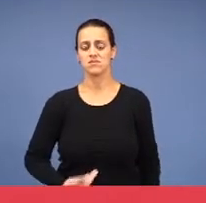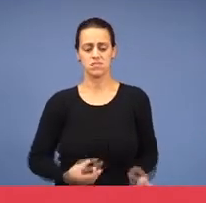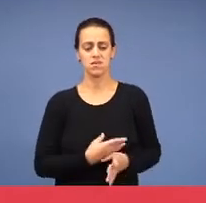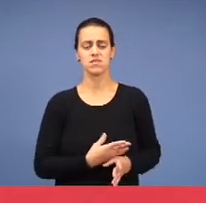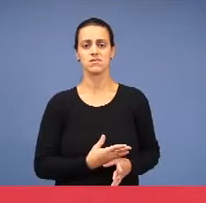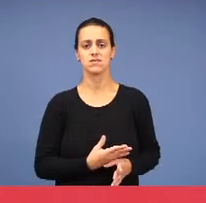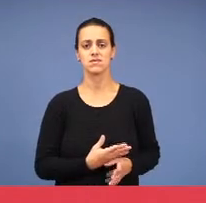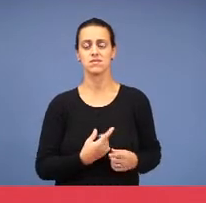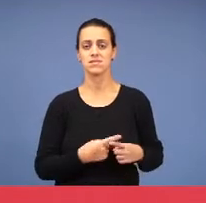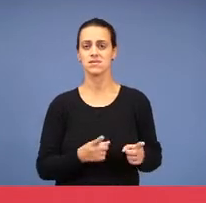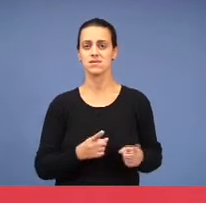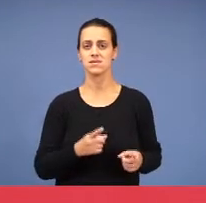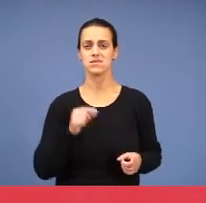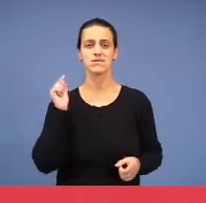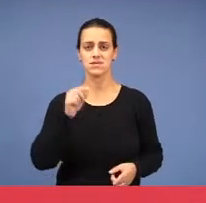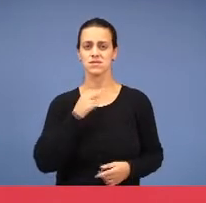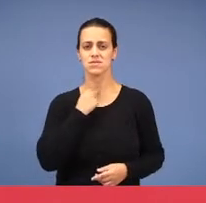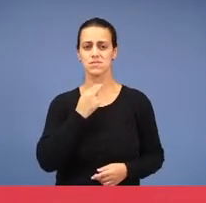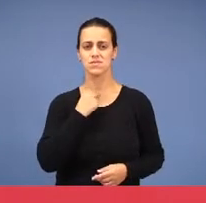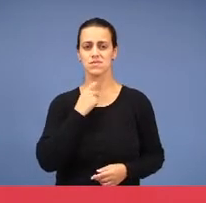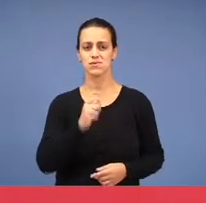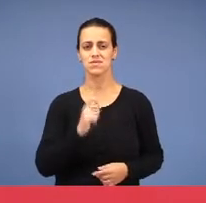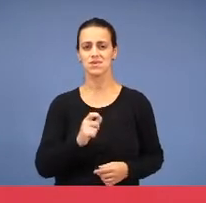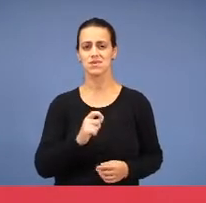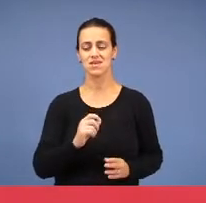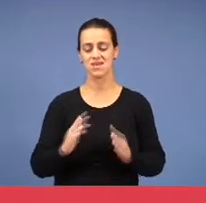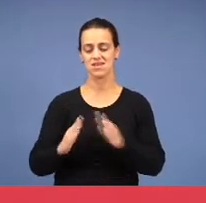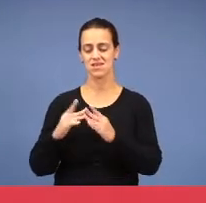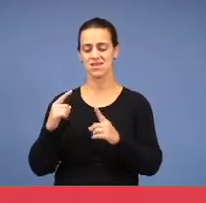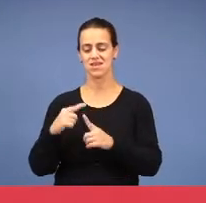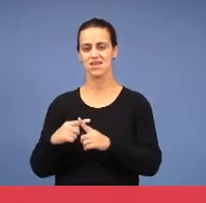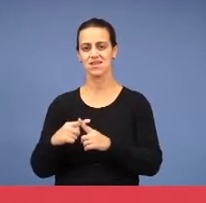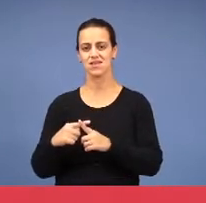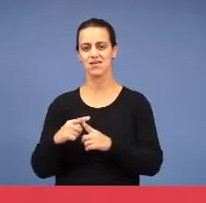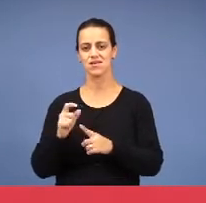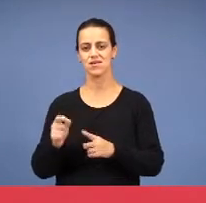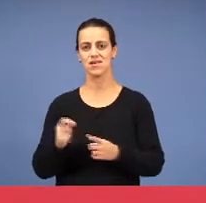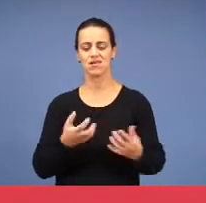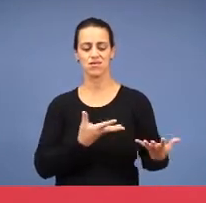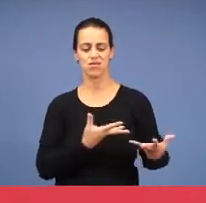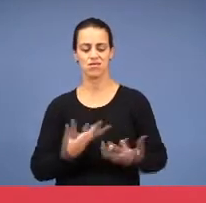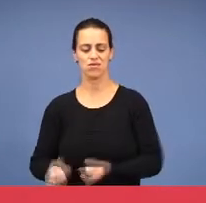que você não pode fazer é colocar uma igreja recebendo do governo,